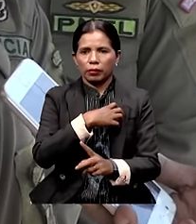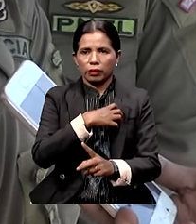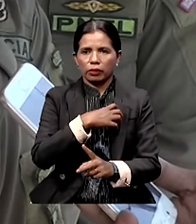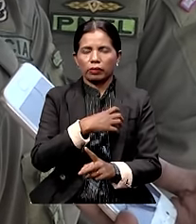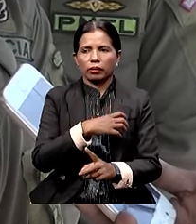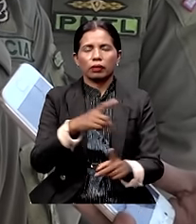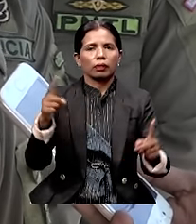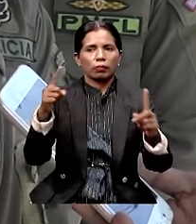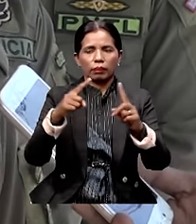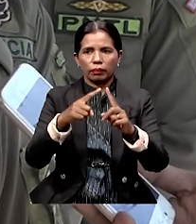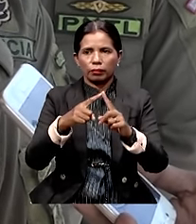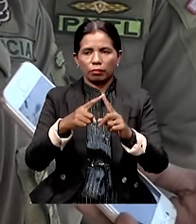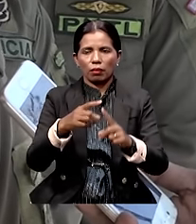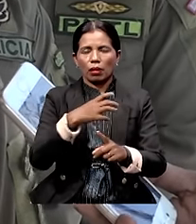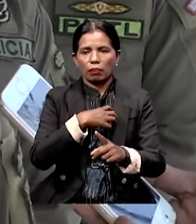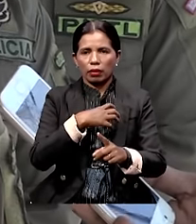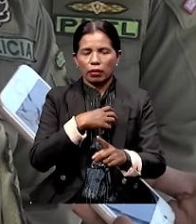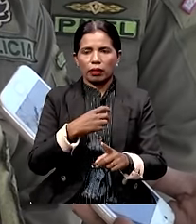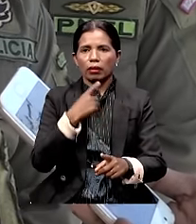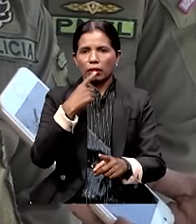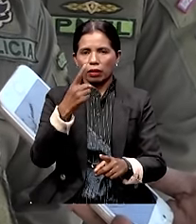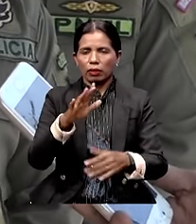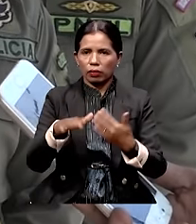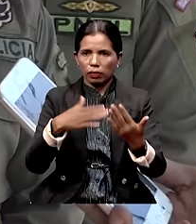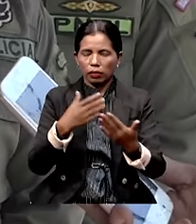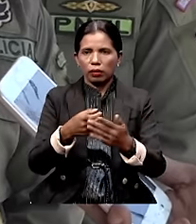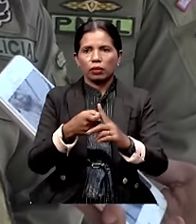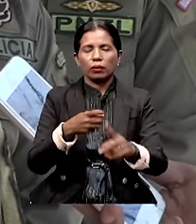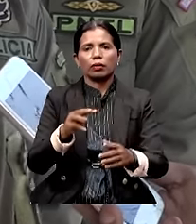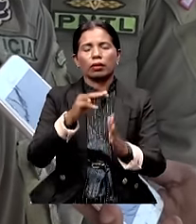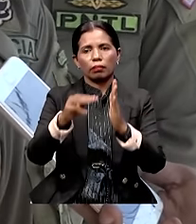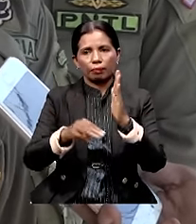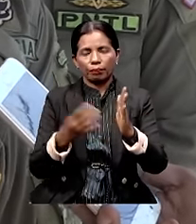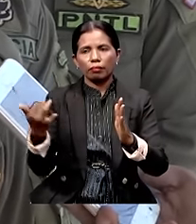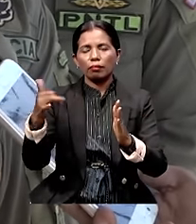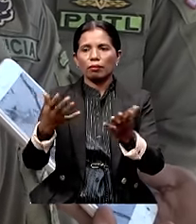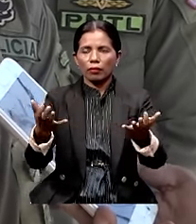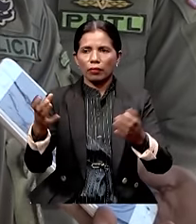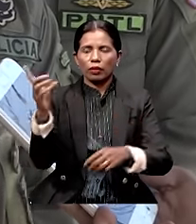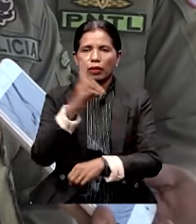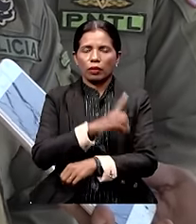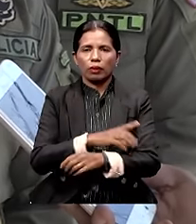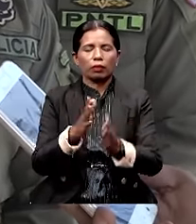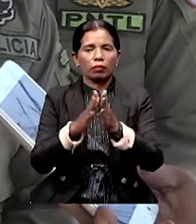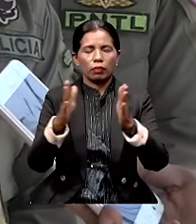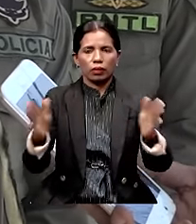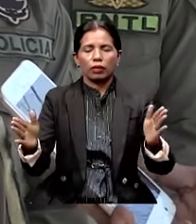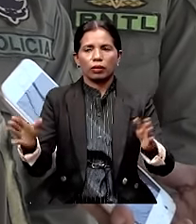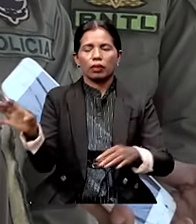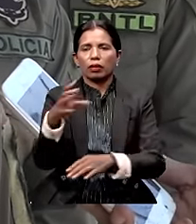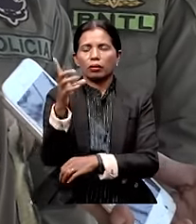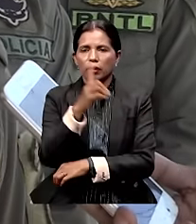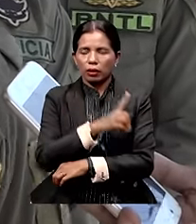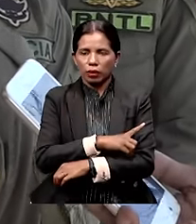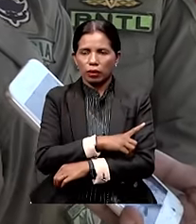a porta-voz polícia comunitária avisona liusi média e se a cara colorar um bot fristeza colorar um bot natal o